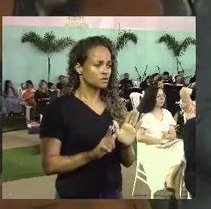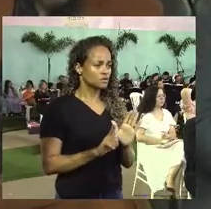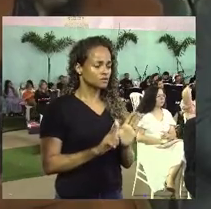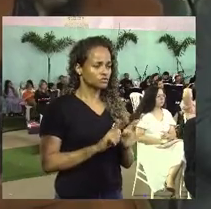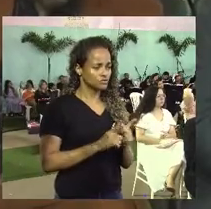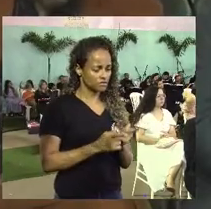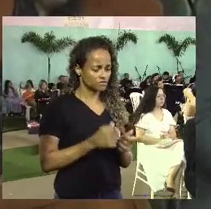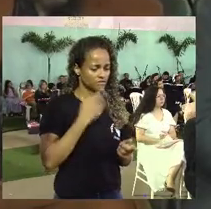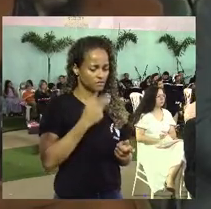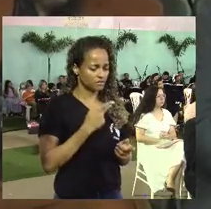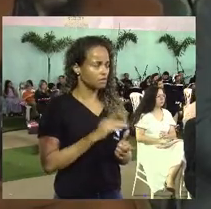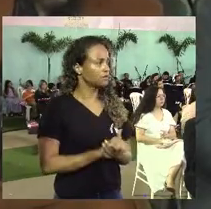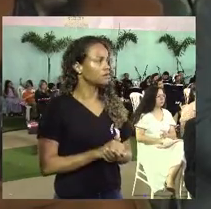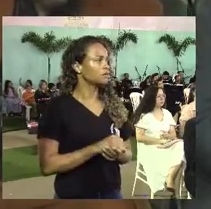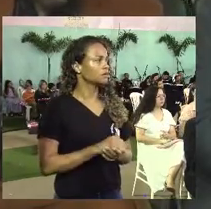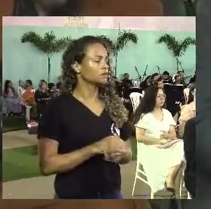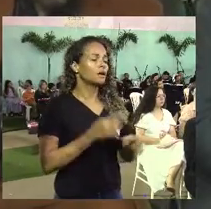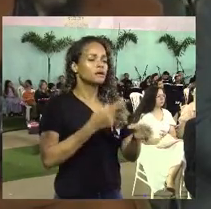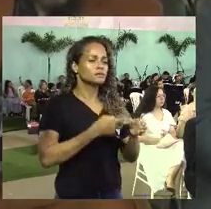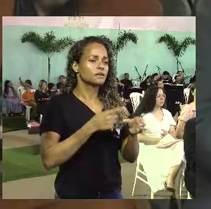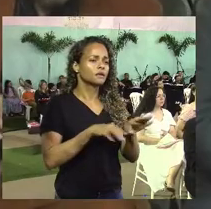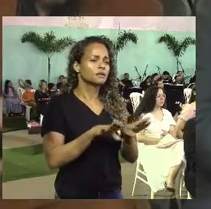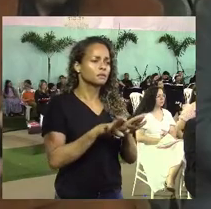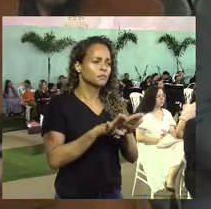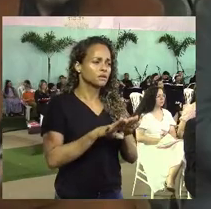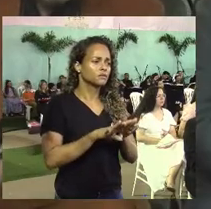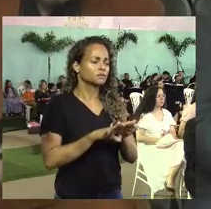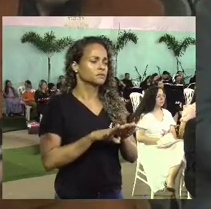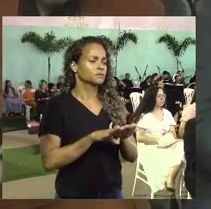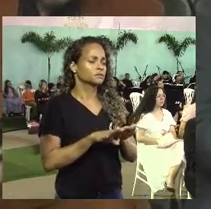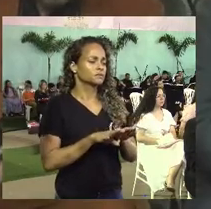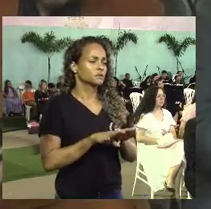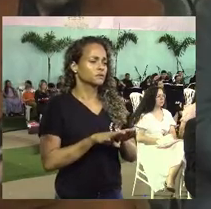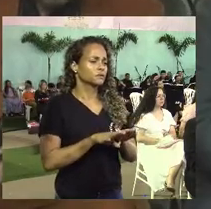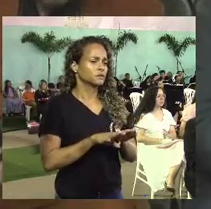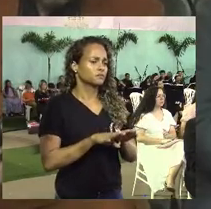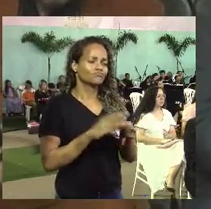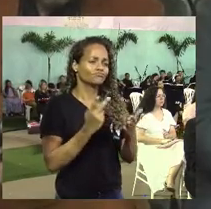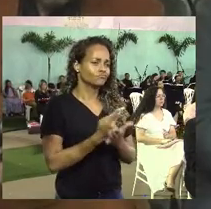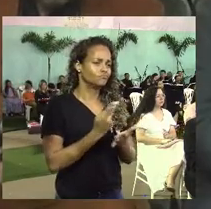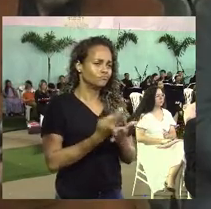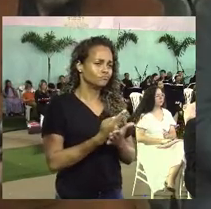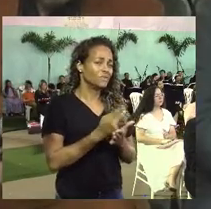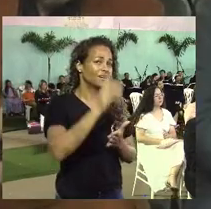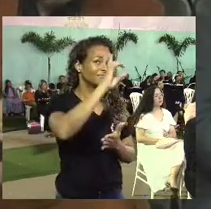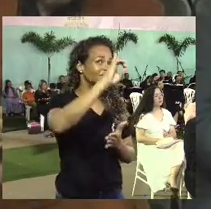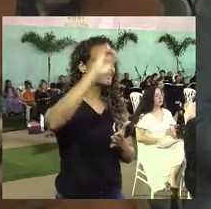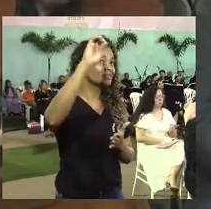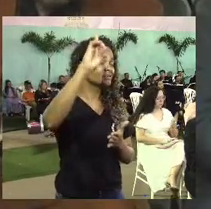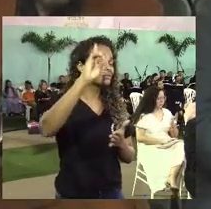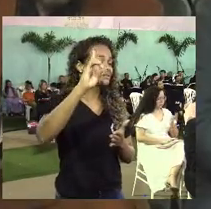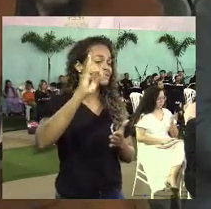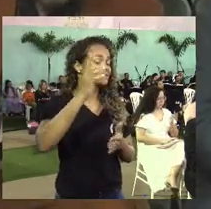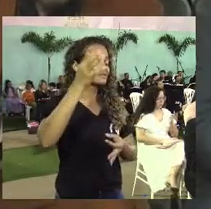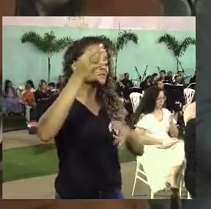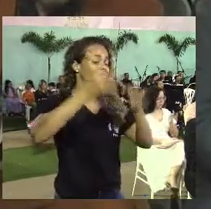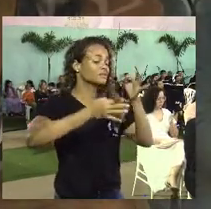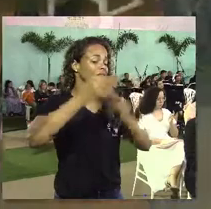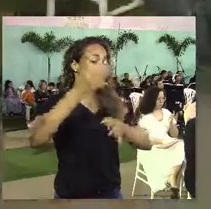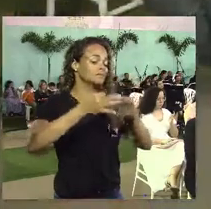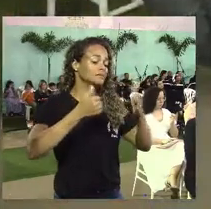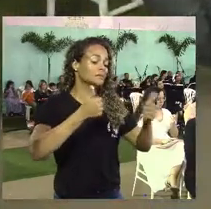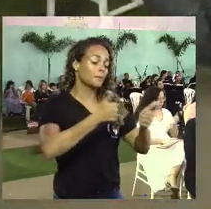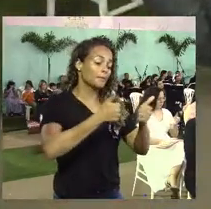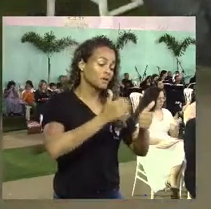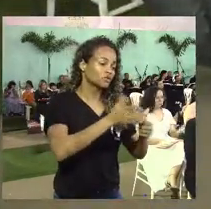e Gomorra também entrou e uma depravação tal que o juízo de Deus está para chegar naquela